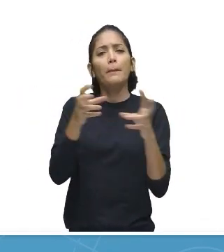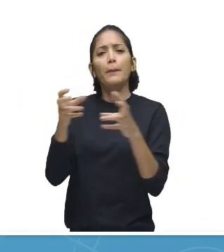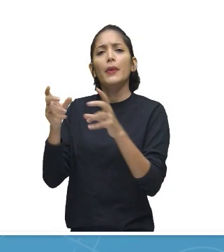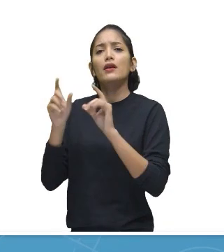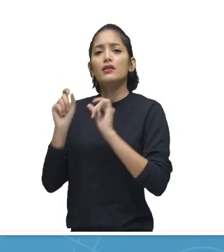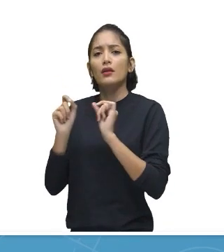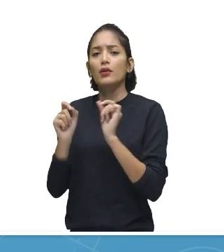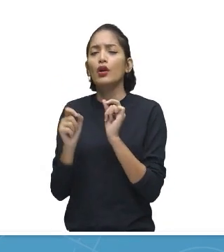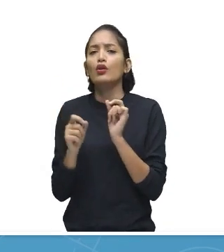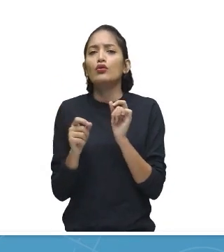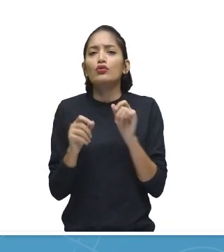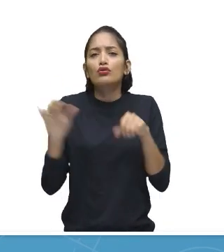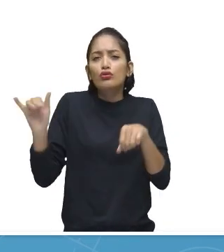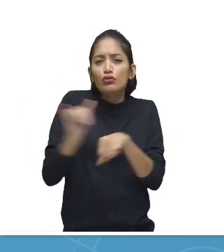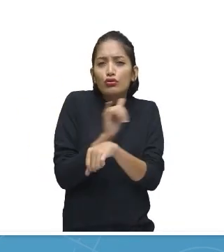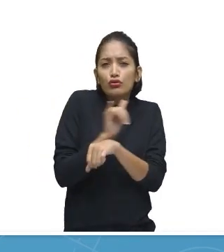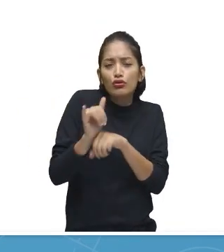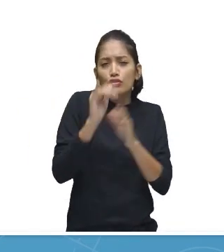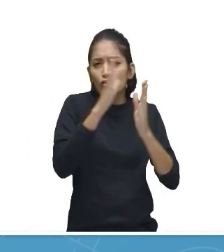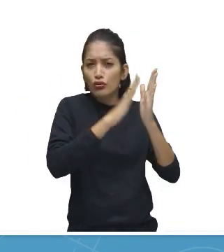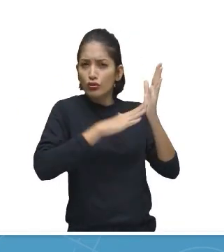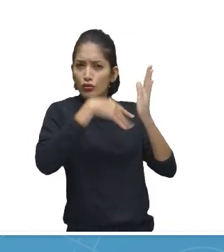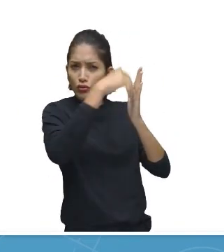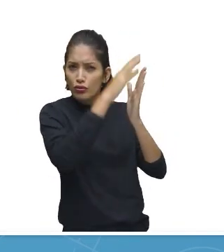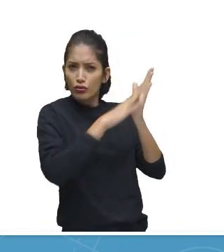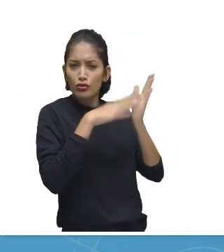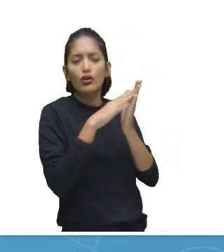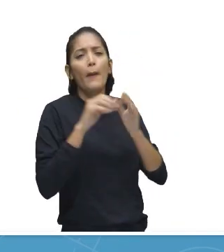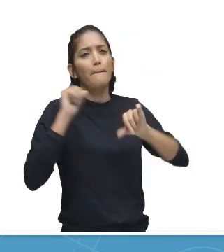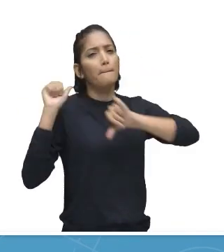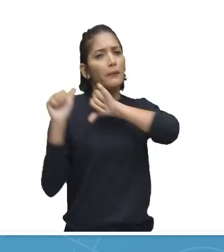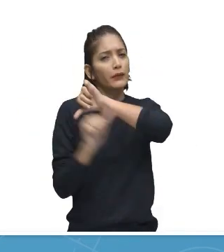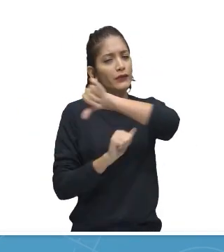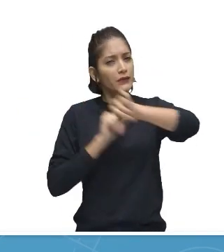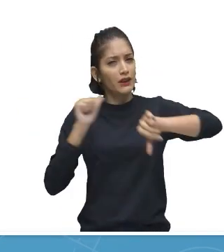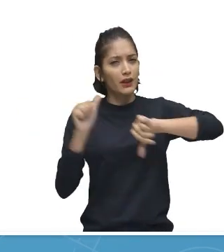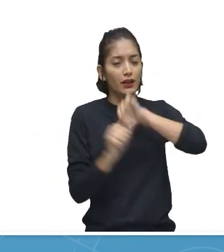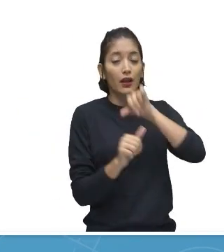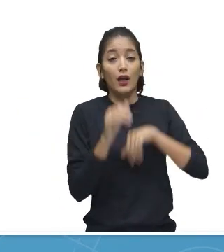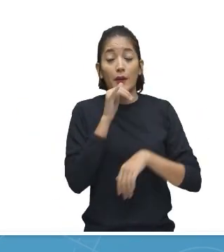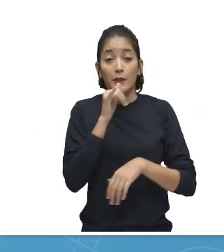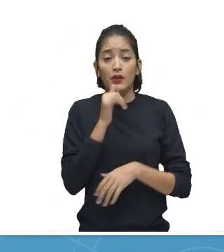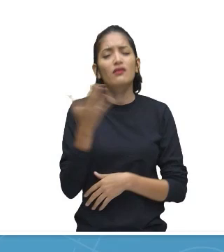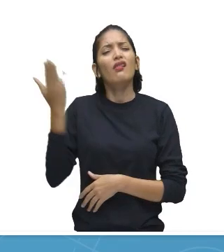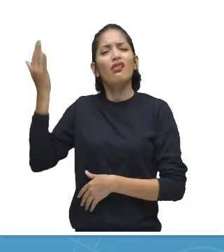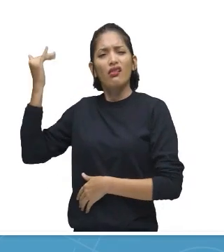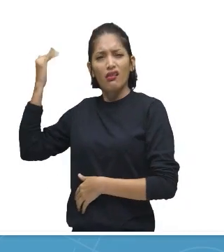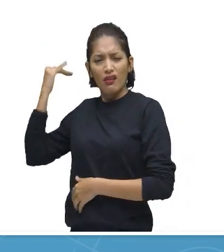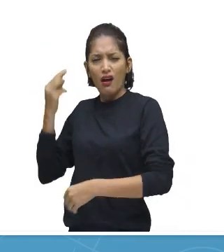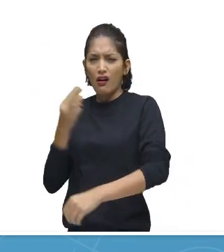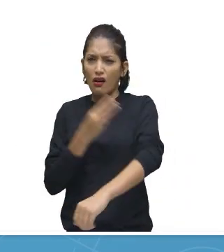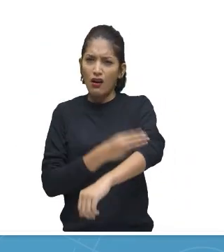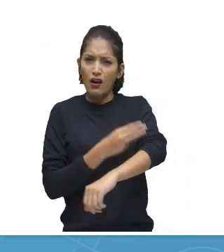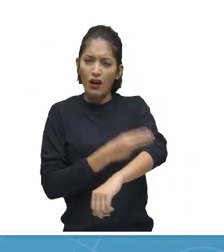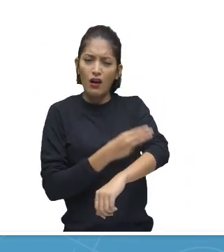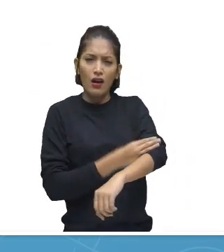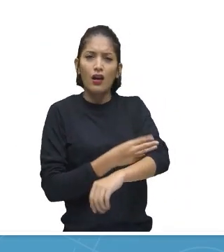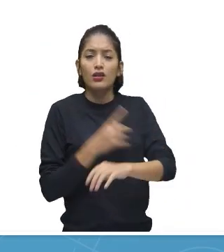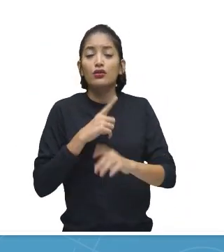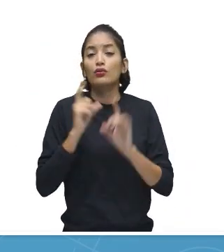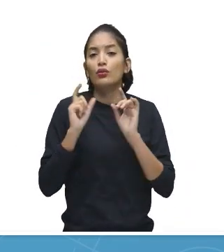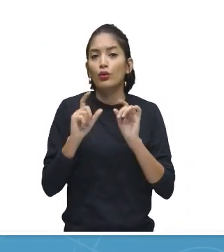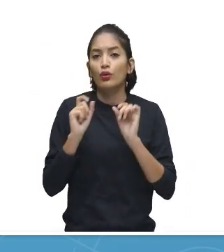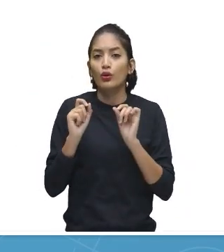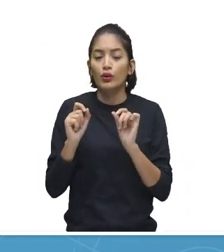as técnicas de pintura, elas vão sendo modificadas, né? A pintura que a gente viu, por exemplo, na Idade Média, que ela tinha, né, aquela